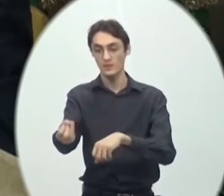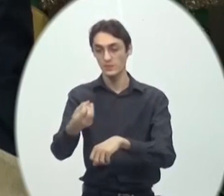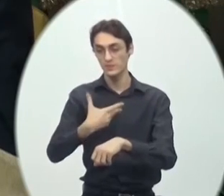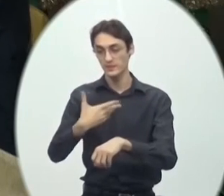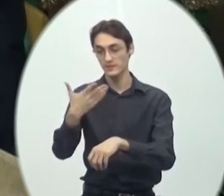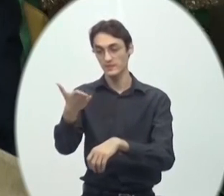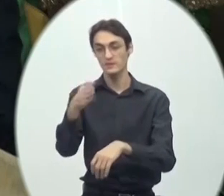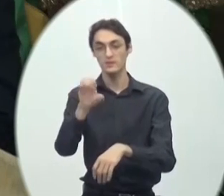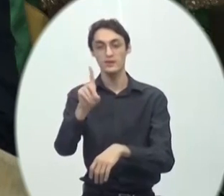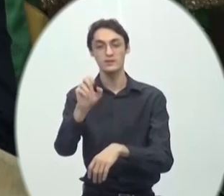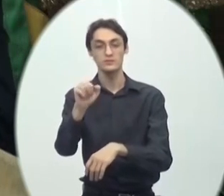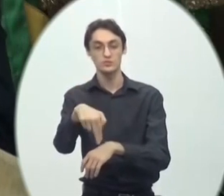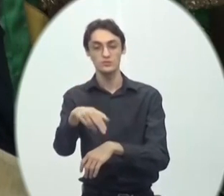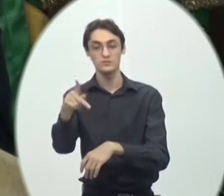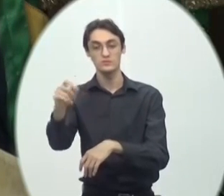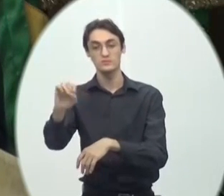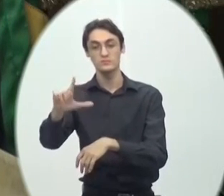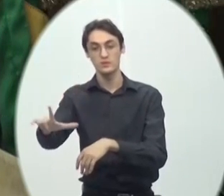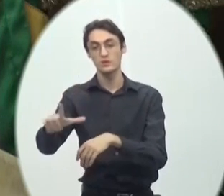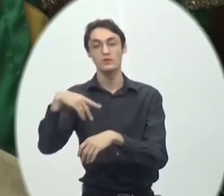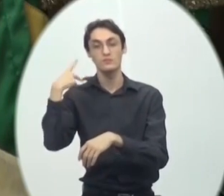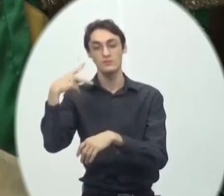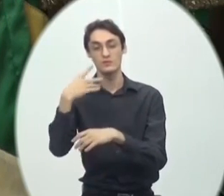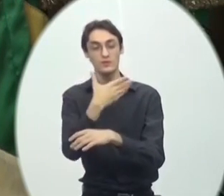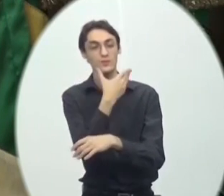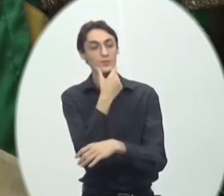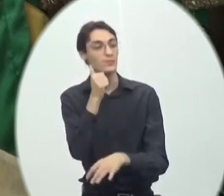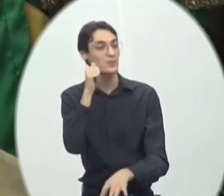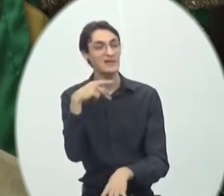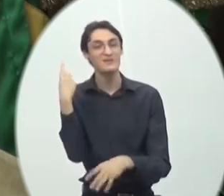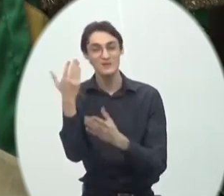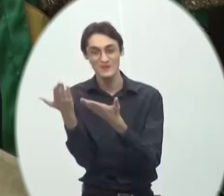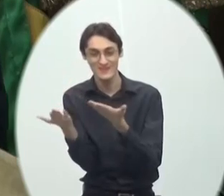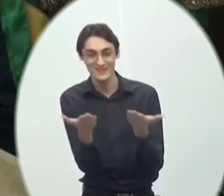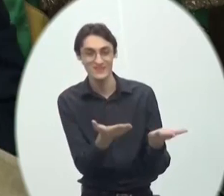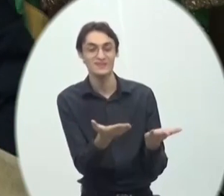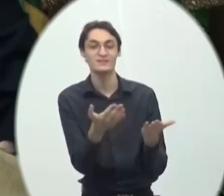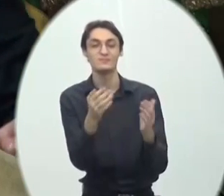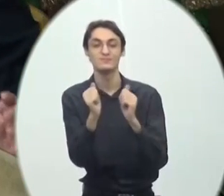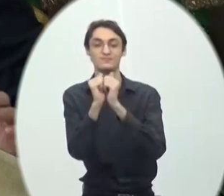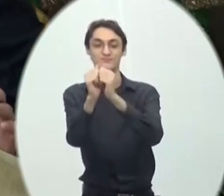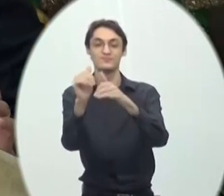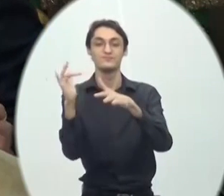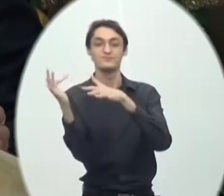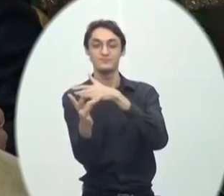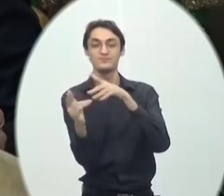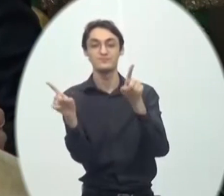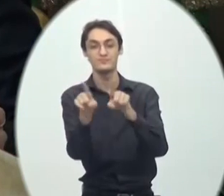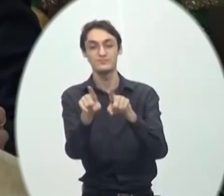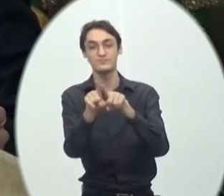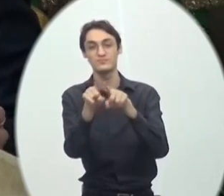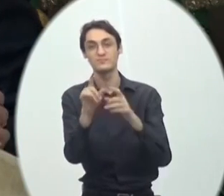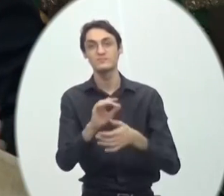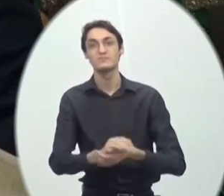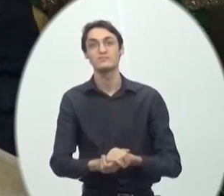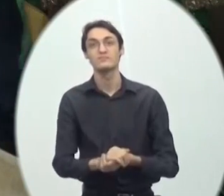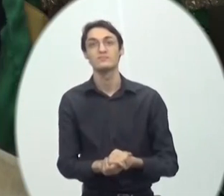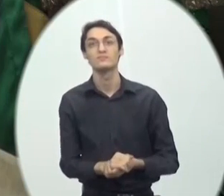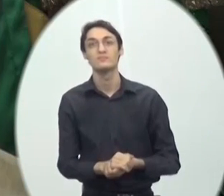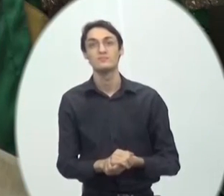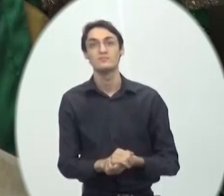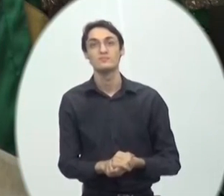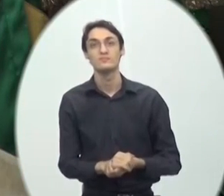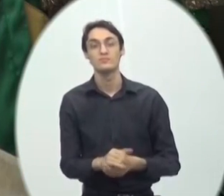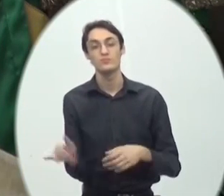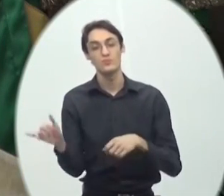vereador Edson Paiol, vereadoras, vereadores, todos que nos acompanham pelas redes sociais, pelo